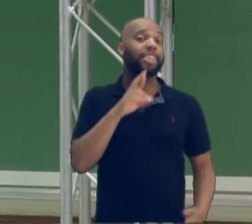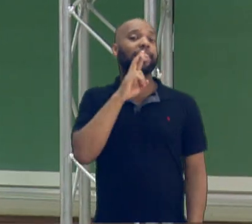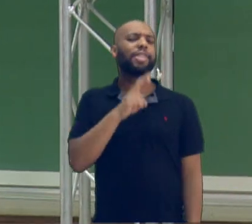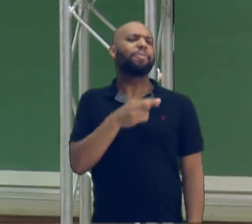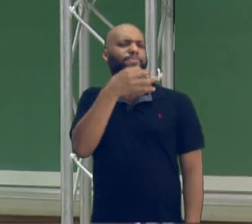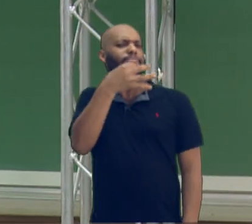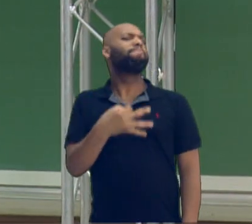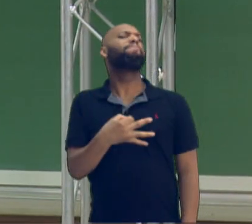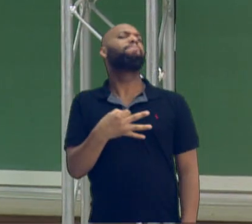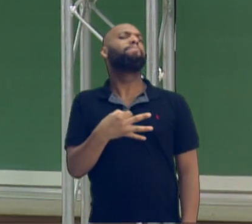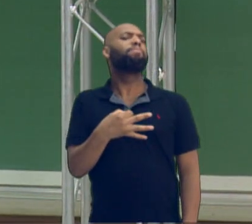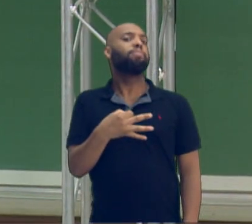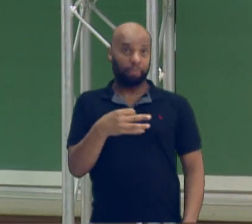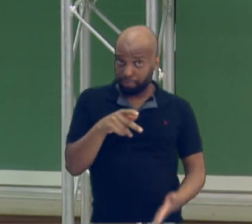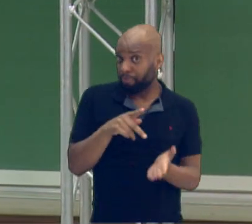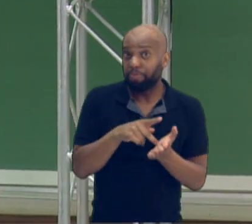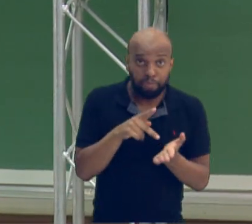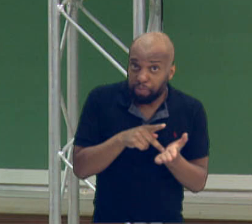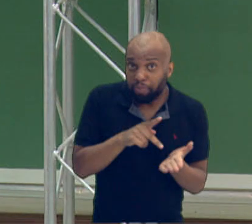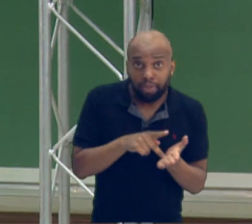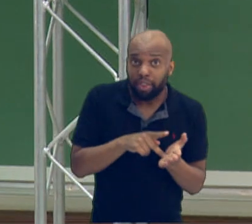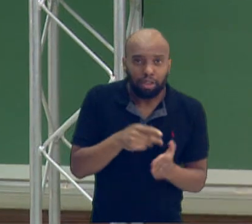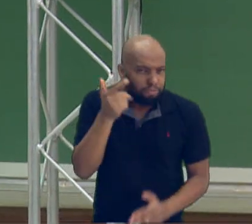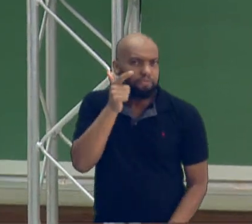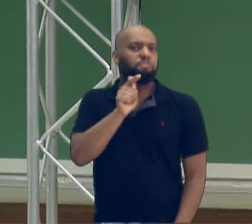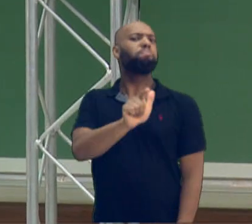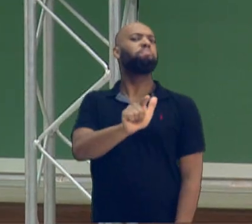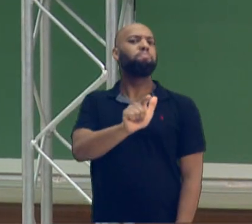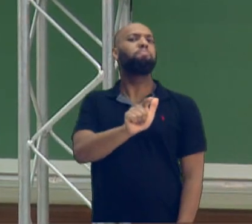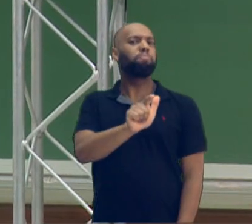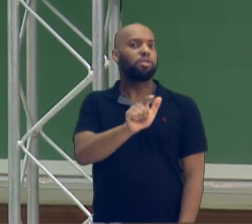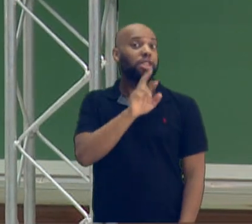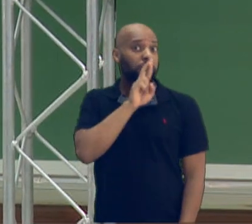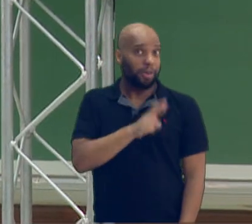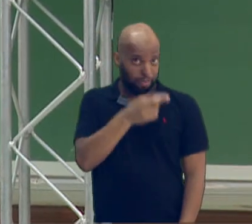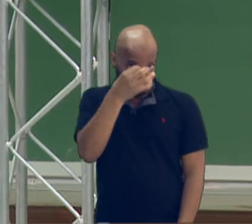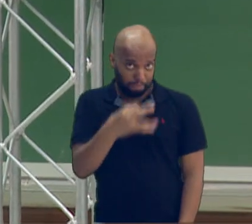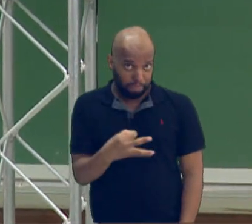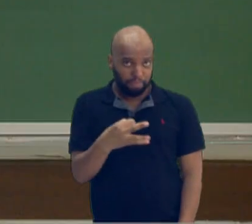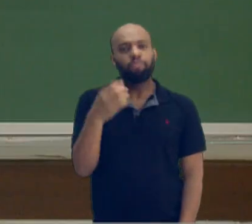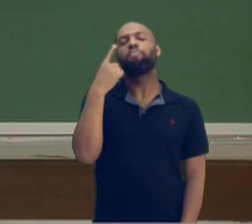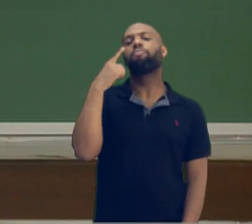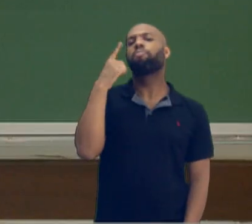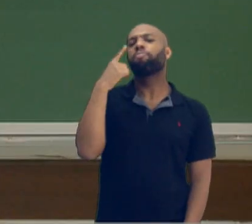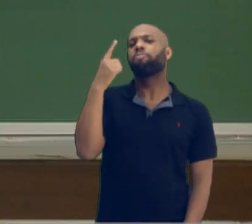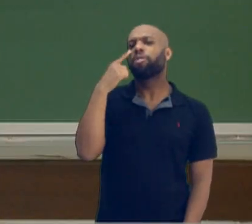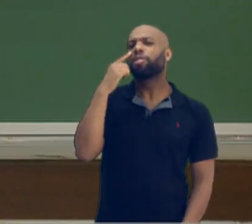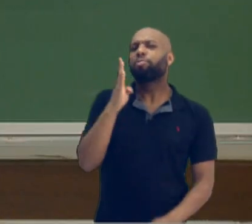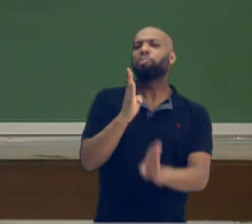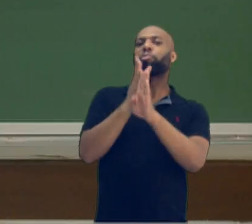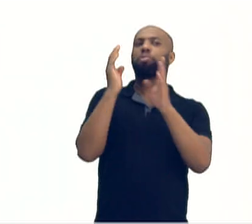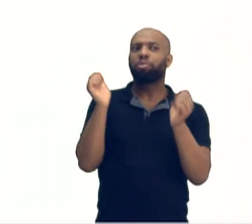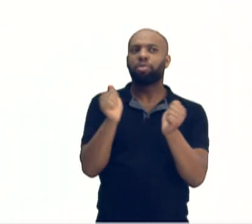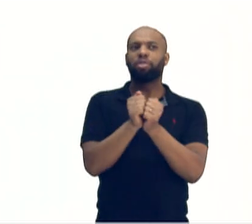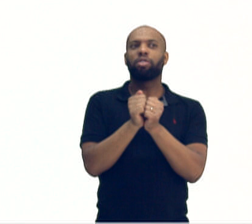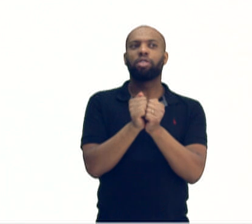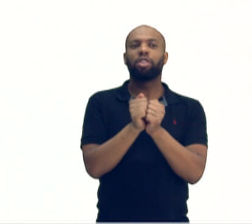resposta correta? Não é mesmo? Conseguiram acertar? Vamos ver, vamos descobrir